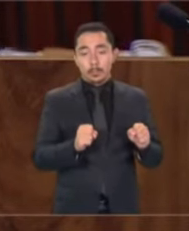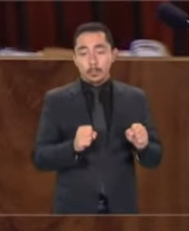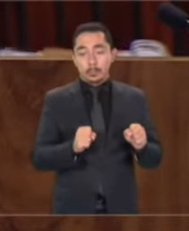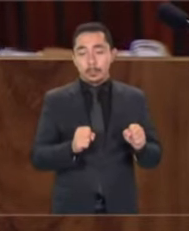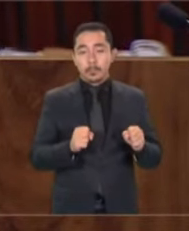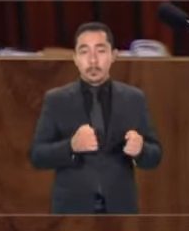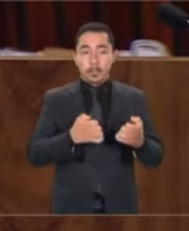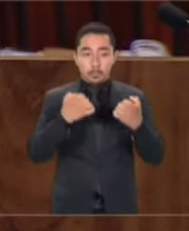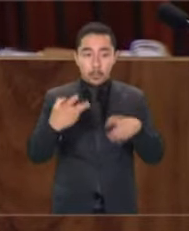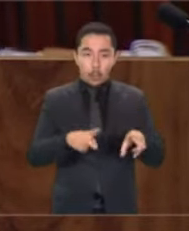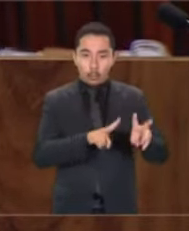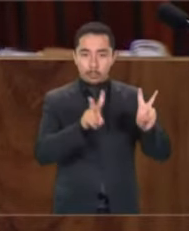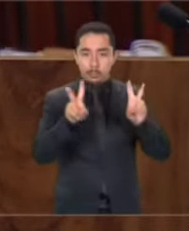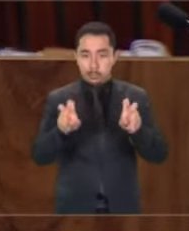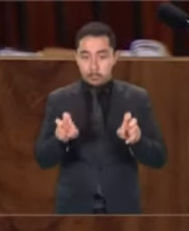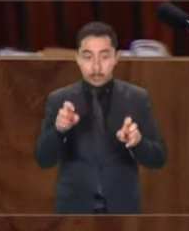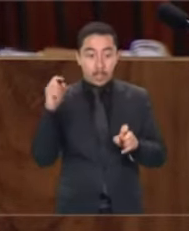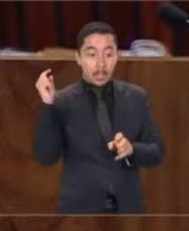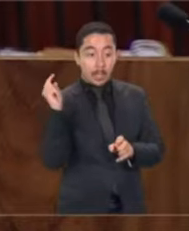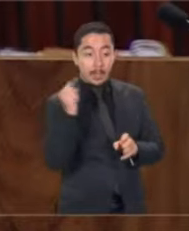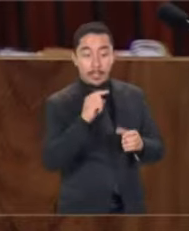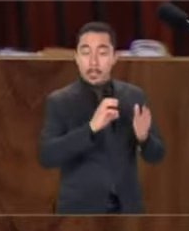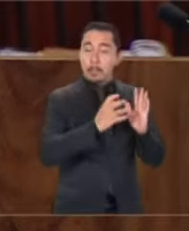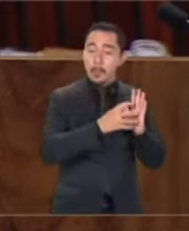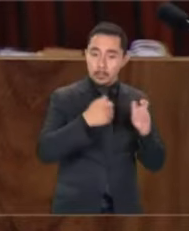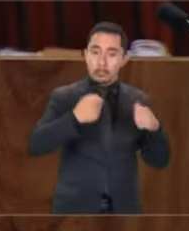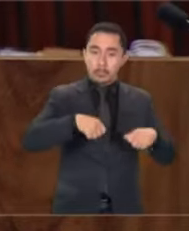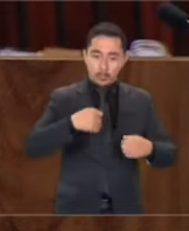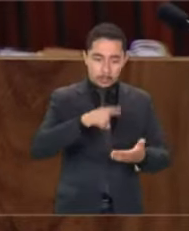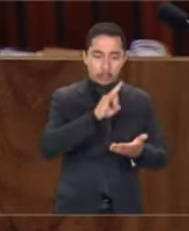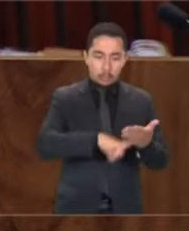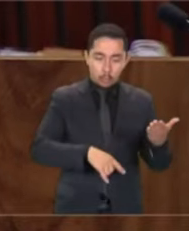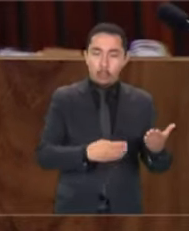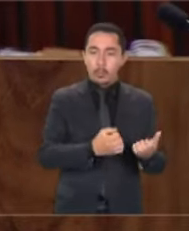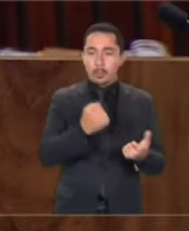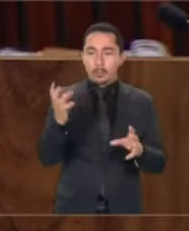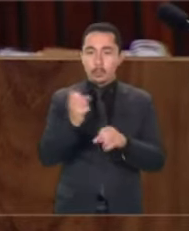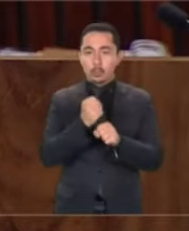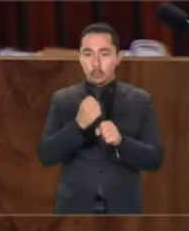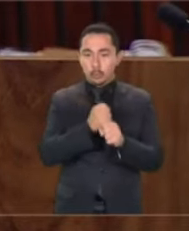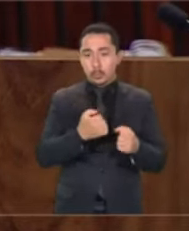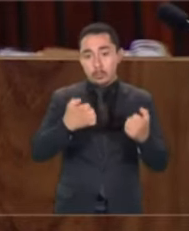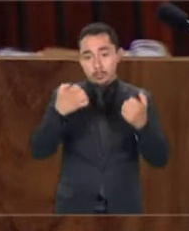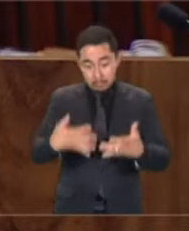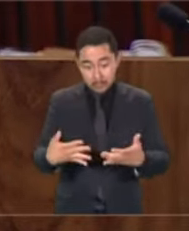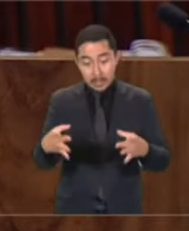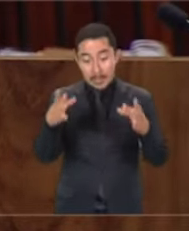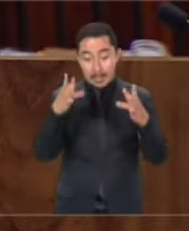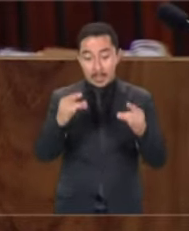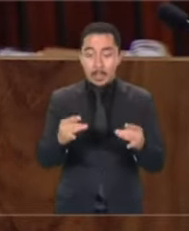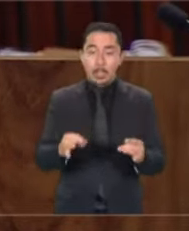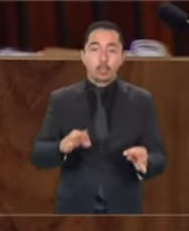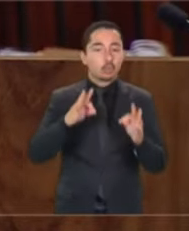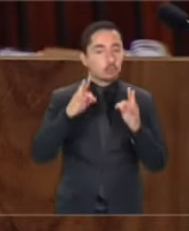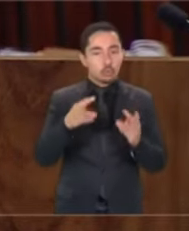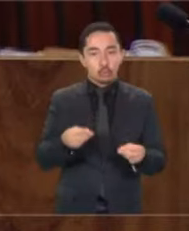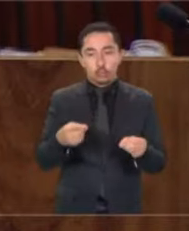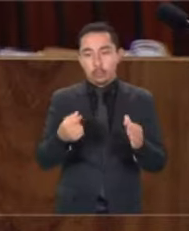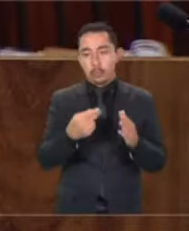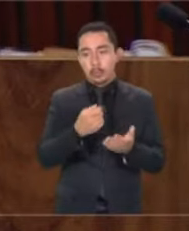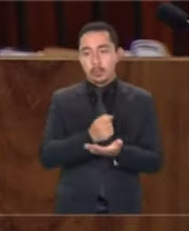partidos políticos devem apresentar documento fiscal idôneo que possibilite identificar com clareza todos os